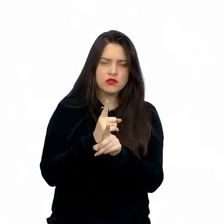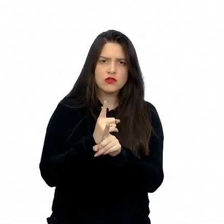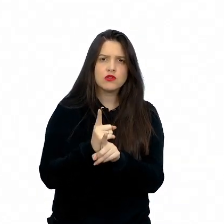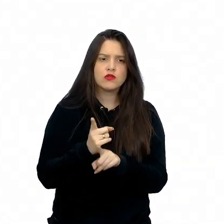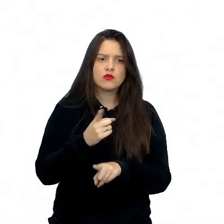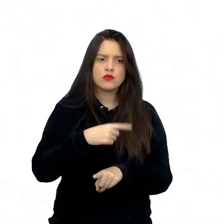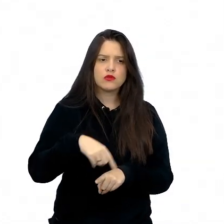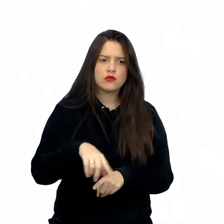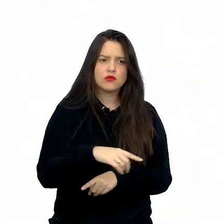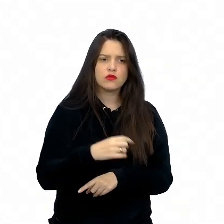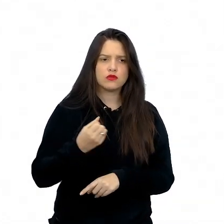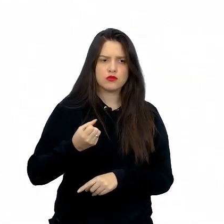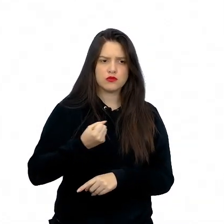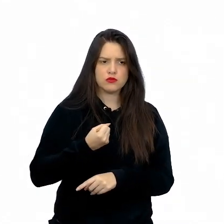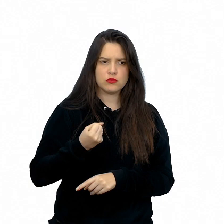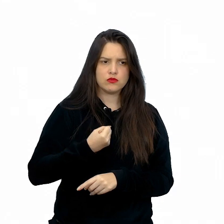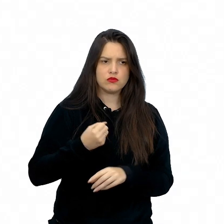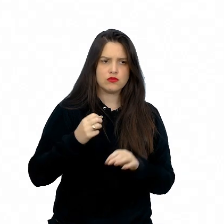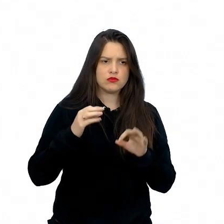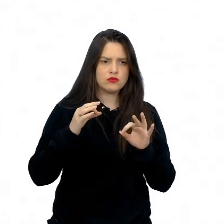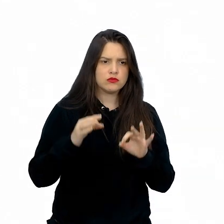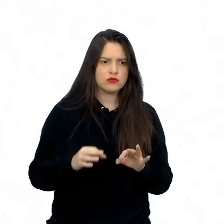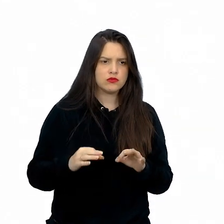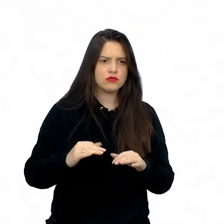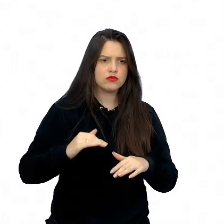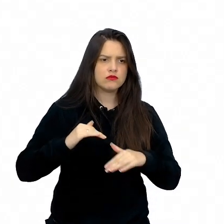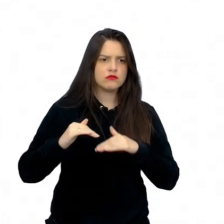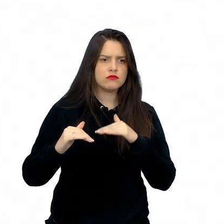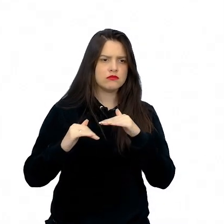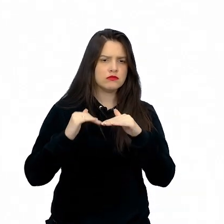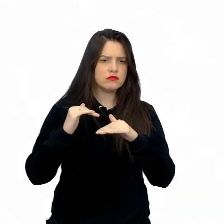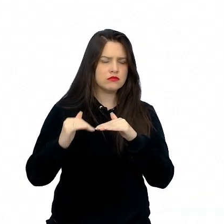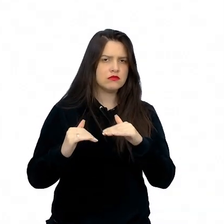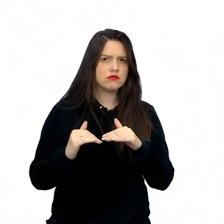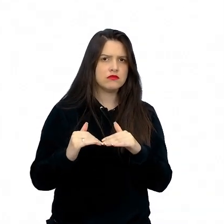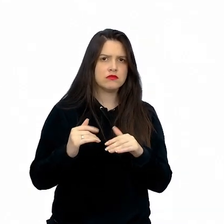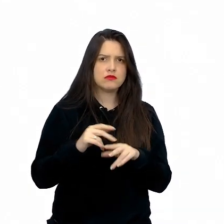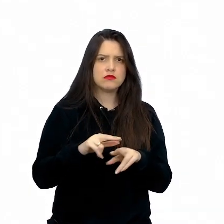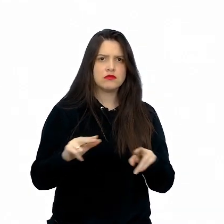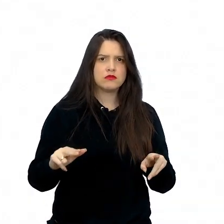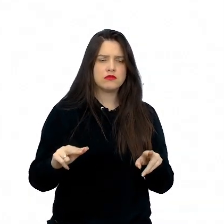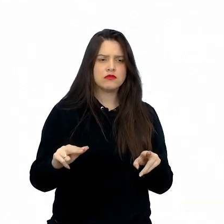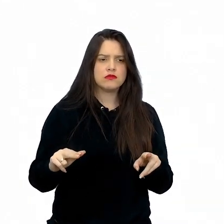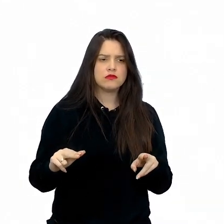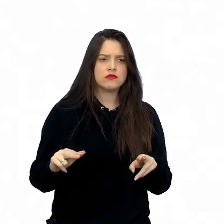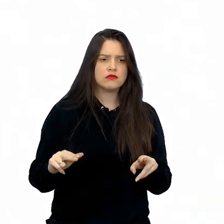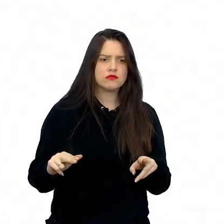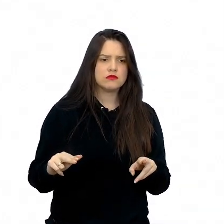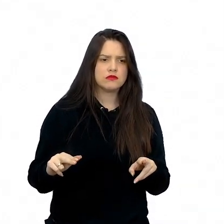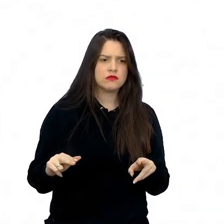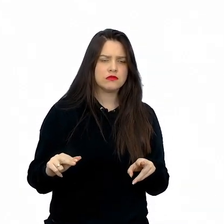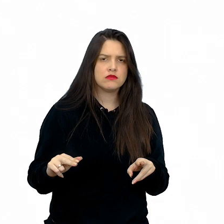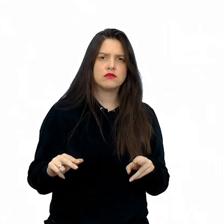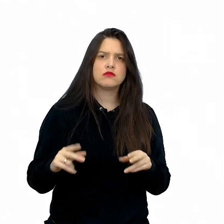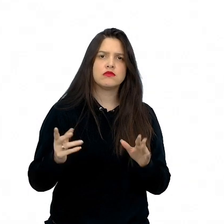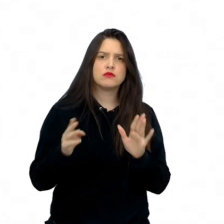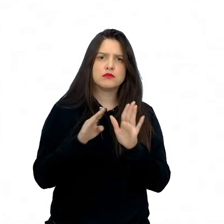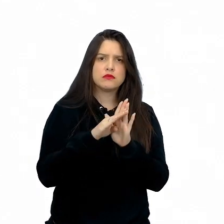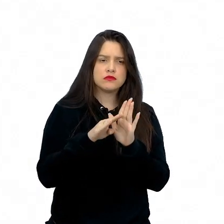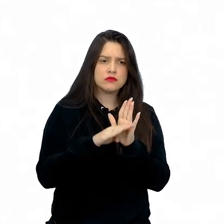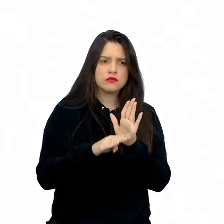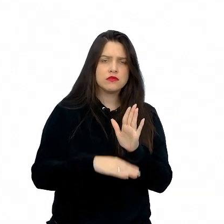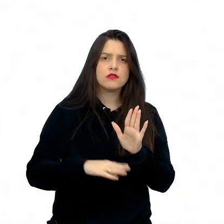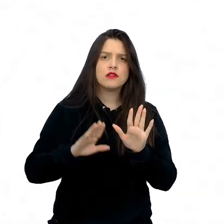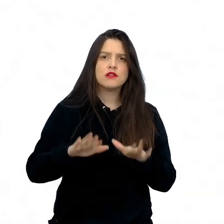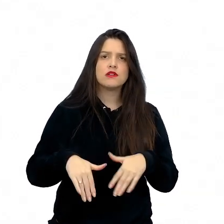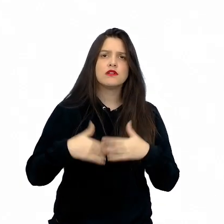duas hipotenusas, a primeira do P1, que dá 45, a segunda do P2, que dá 65, e